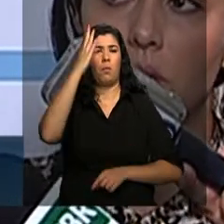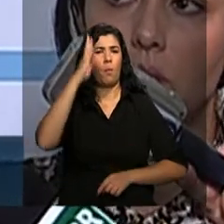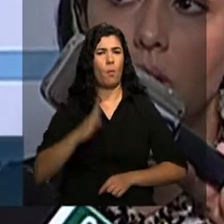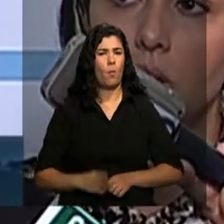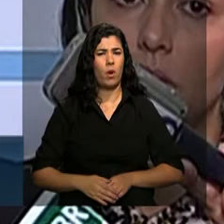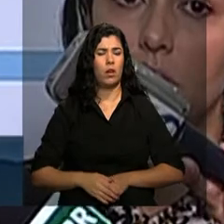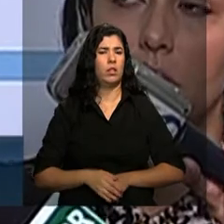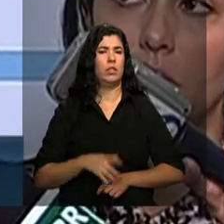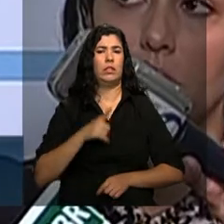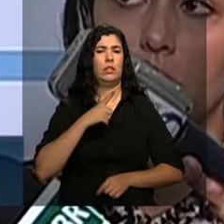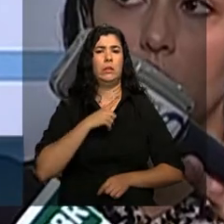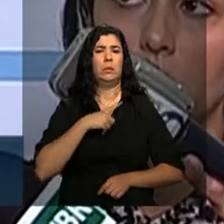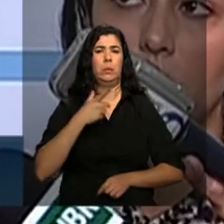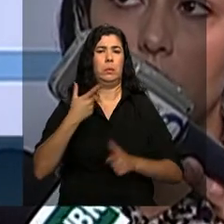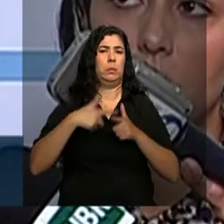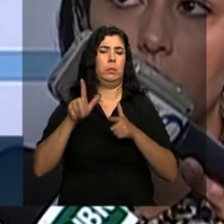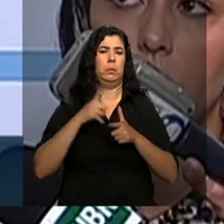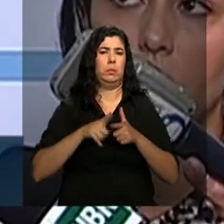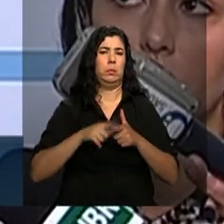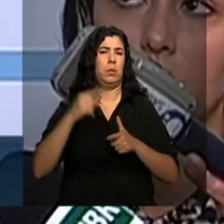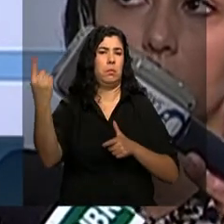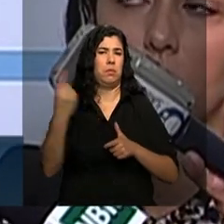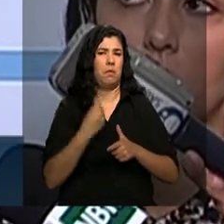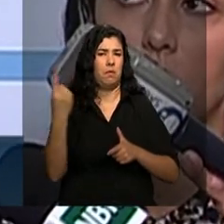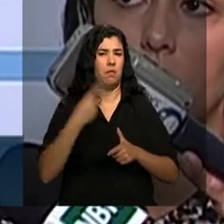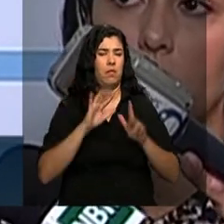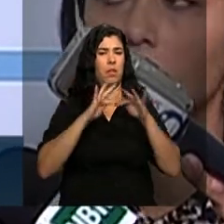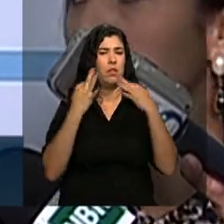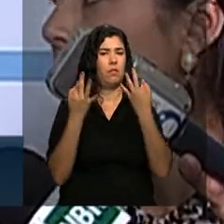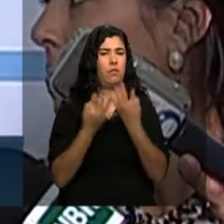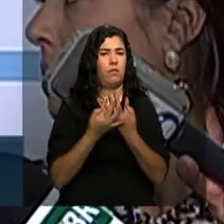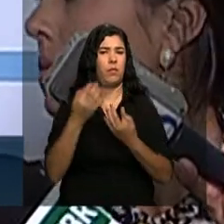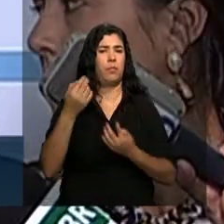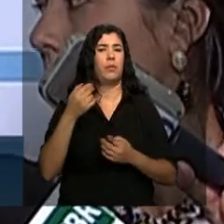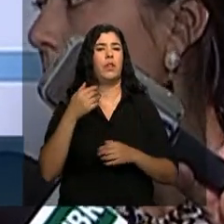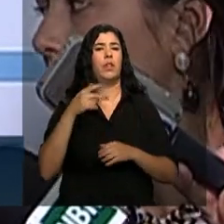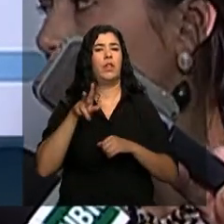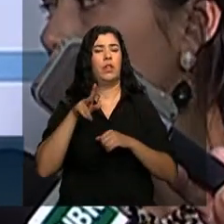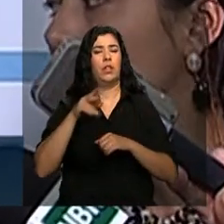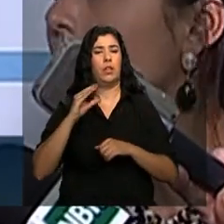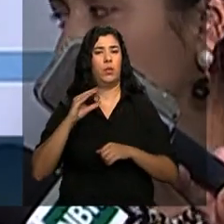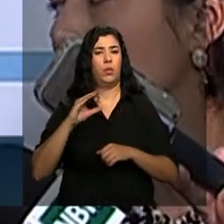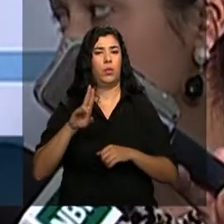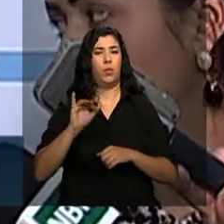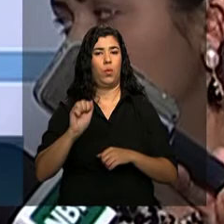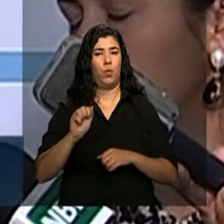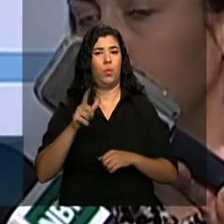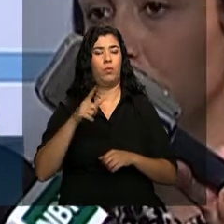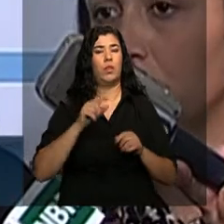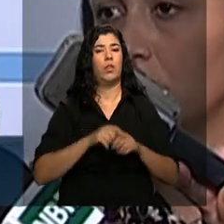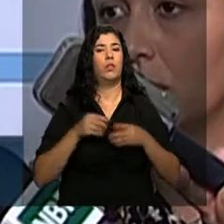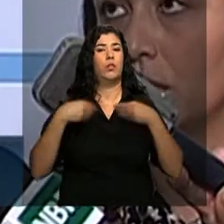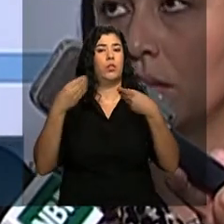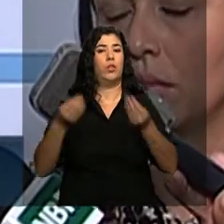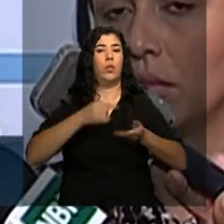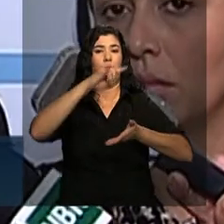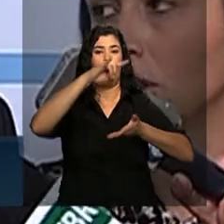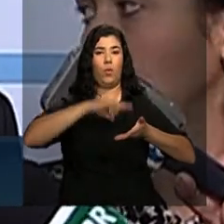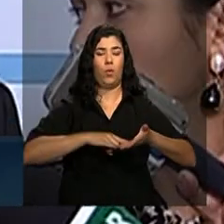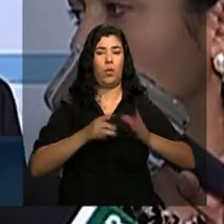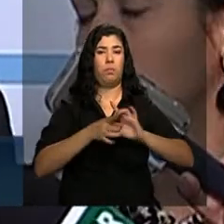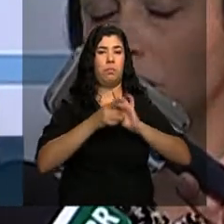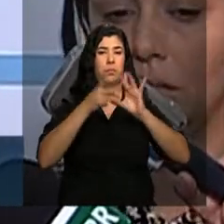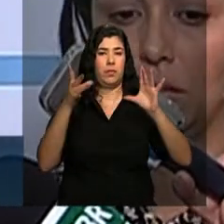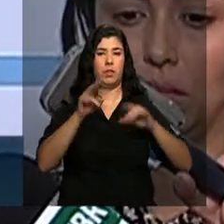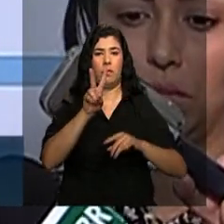nenhuma restrição à circulação dos familiares, tá certo? Nós concedemos o visto para os 3 anos, vamos continuar